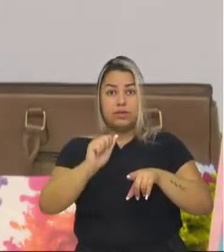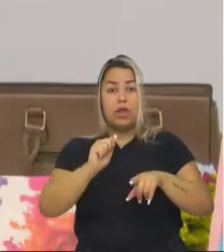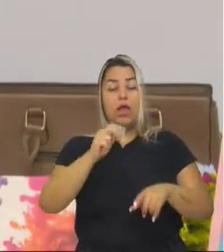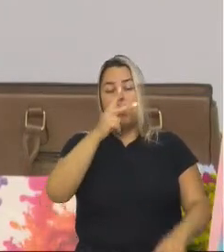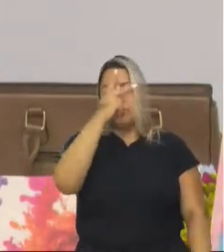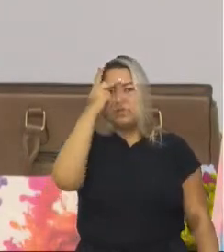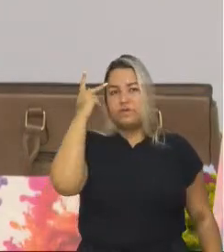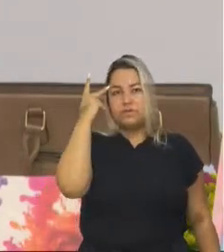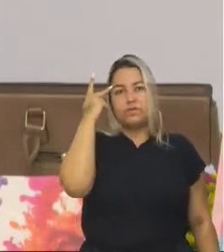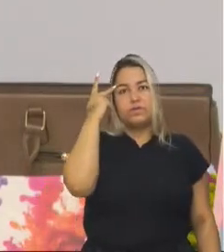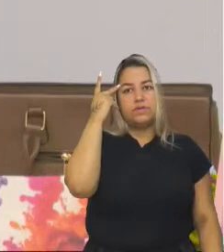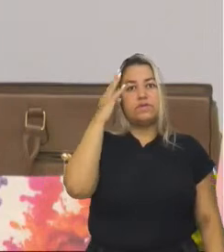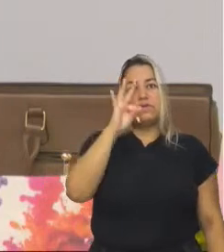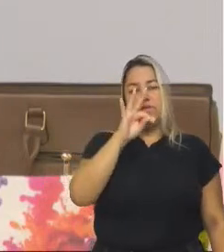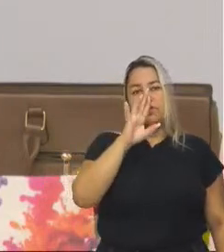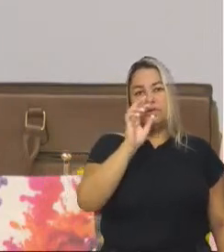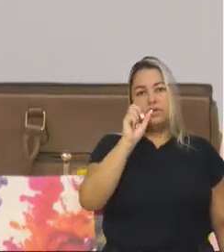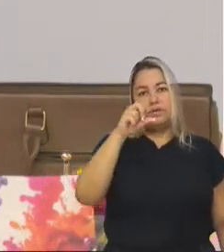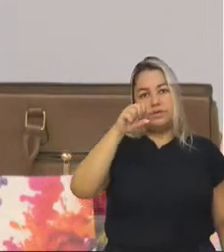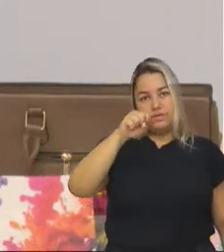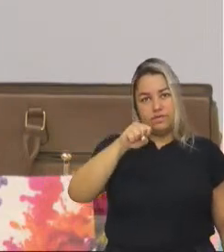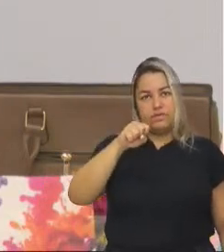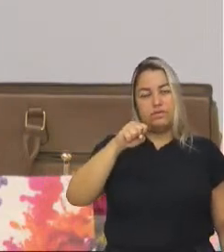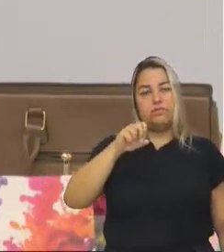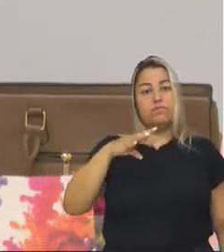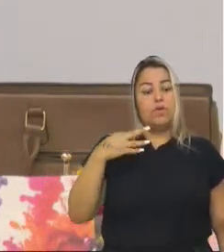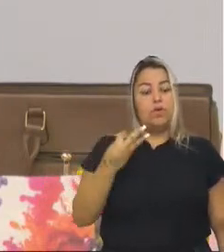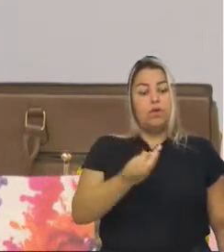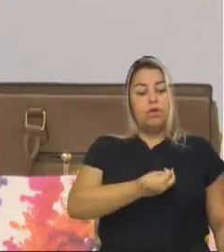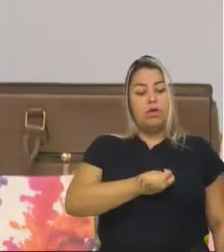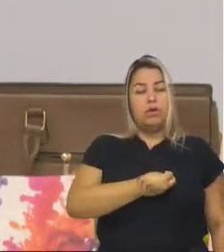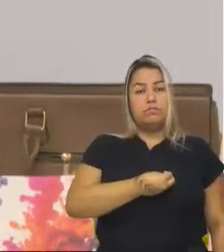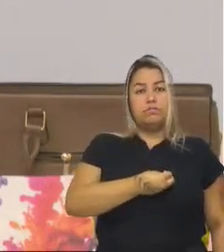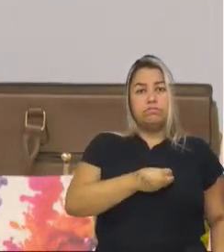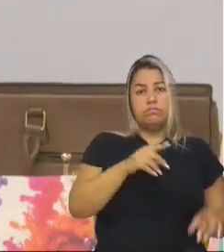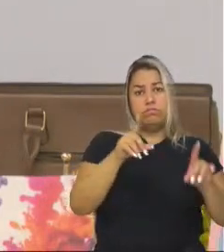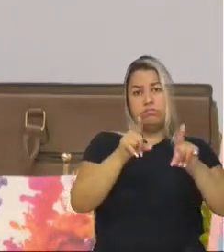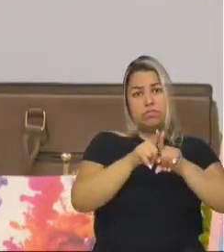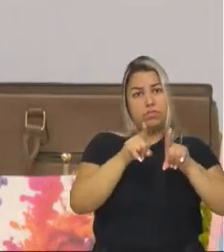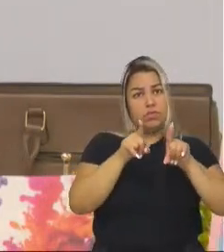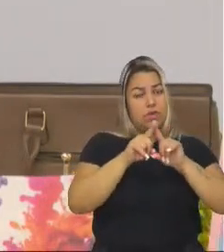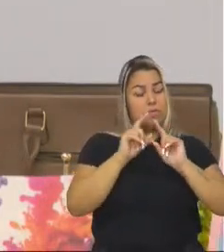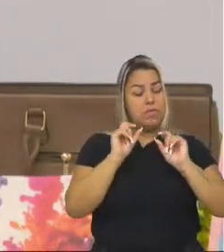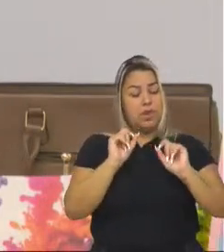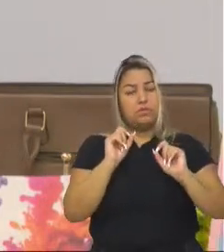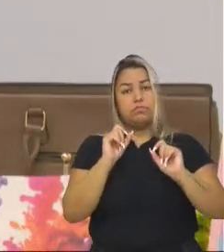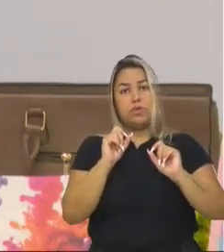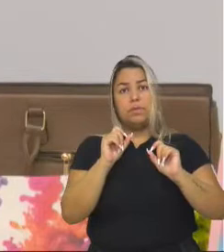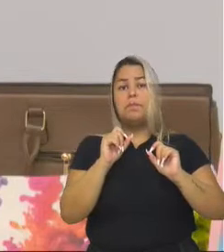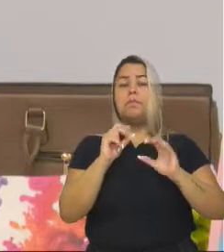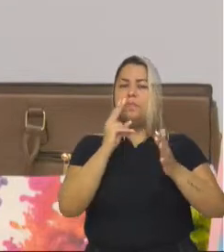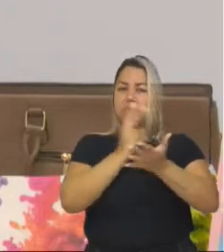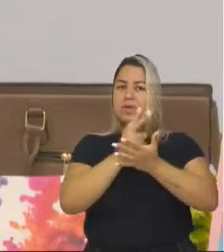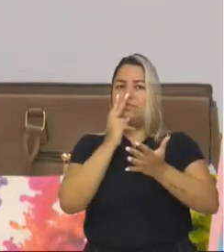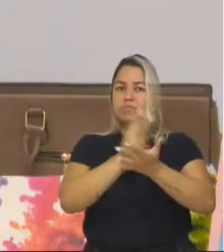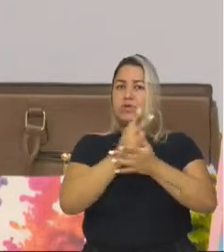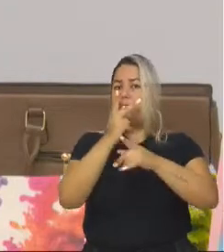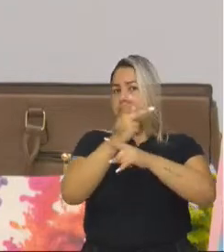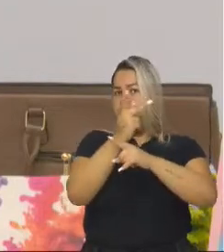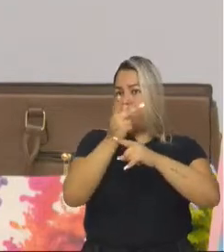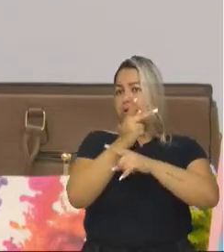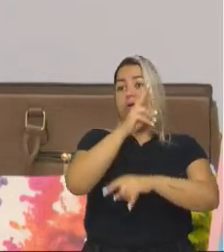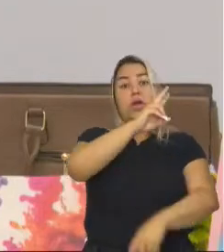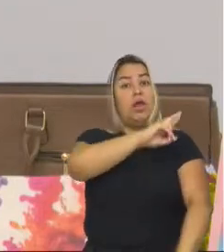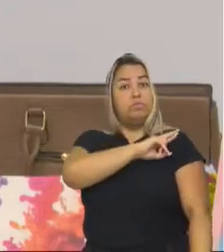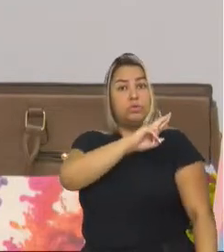transgêneras. Porque eu sempre digo que uma pessoa transgênera, ela é militante e ativista mesmo que ela não queira. Mesmo que ela busque uma passabilidade